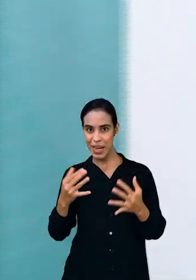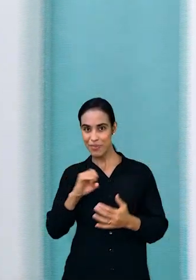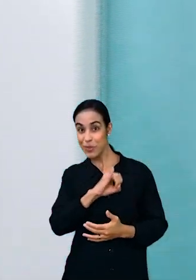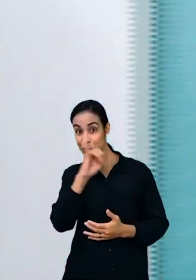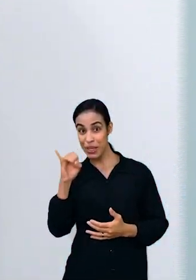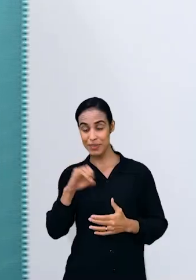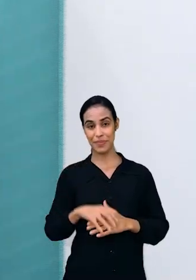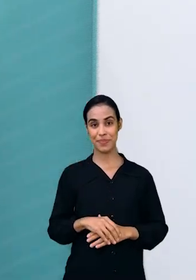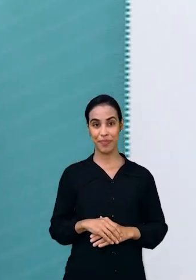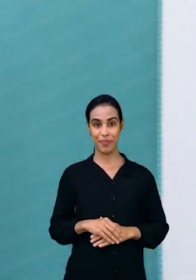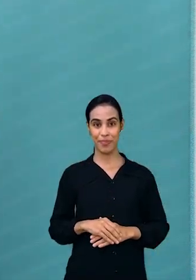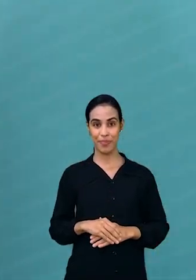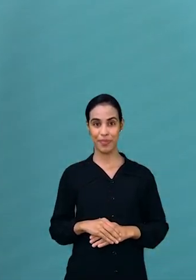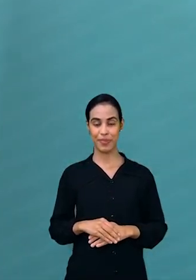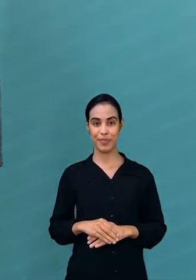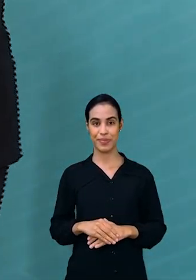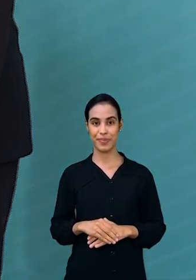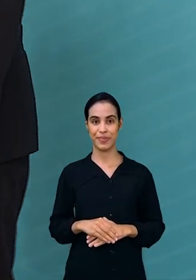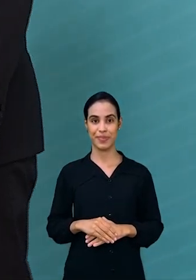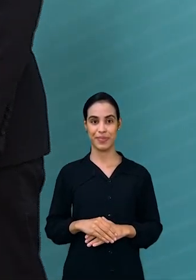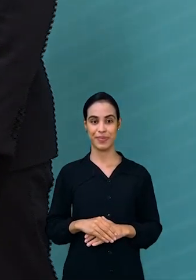Larissa Batista. Oi, Larissa.